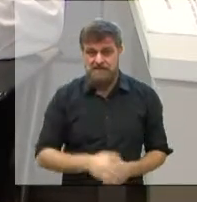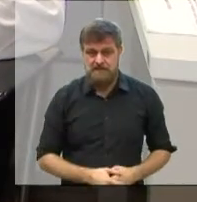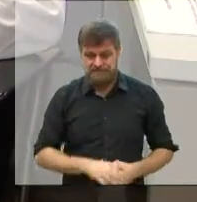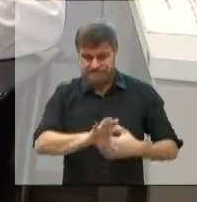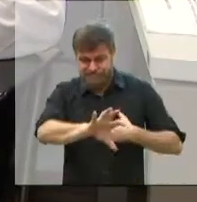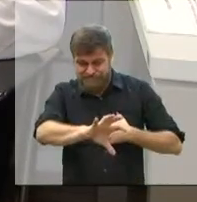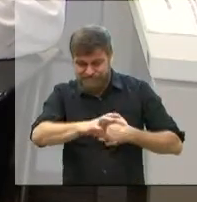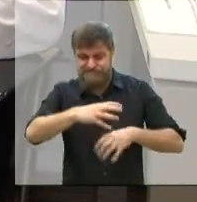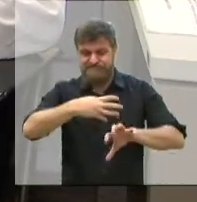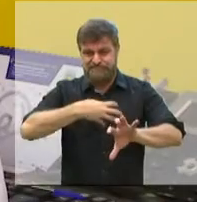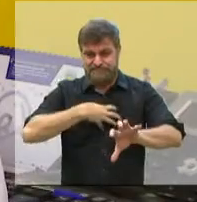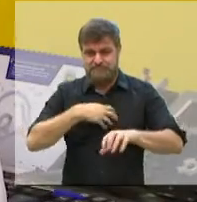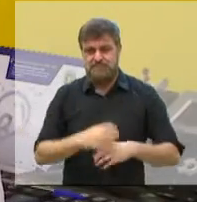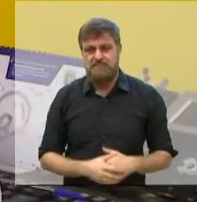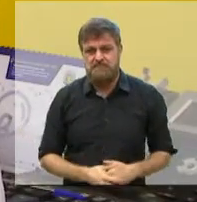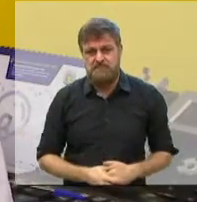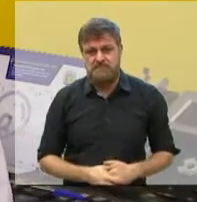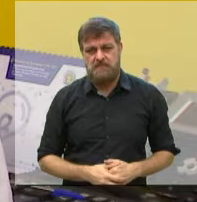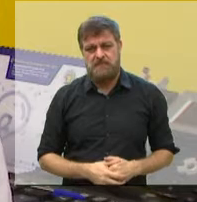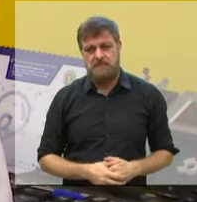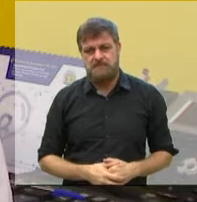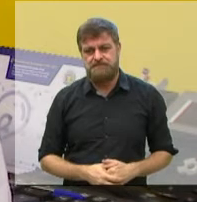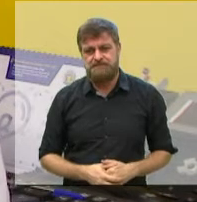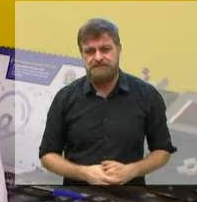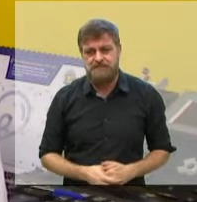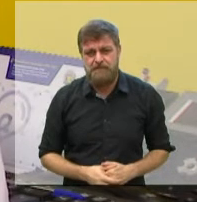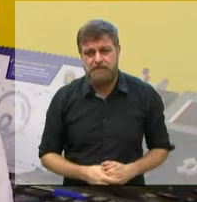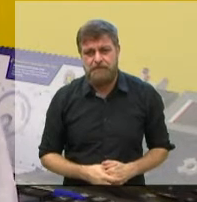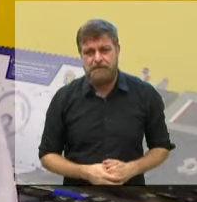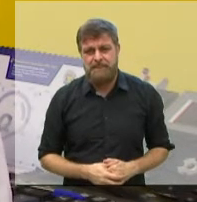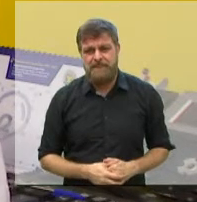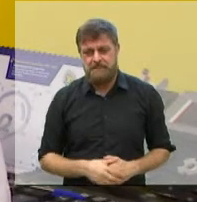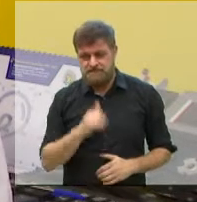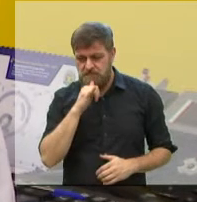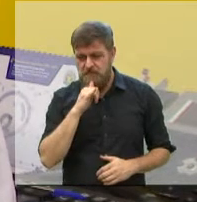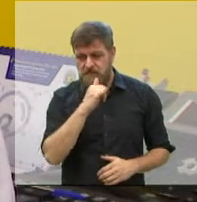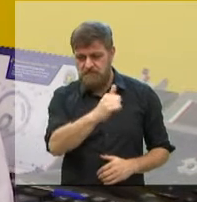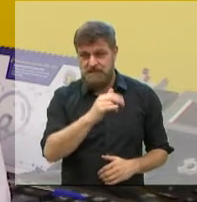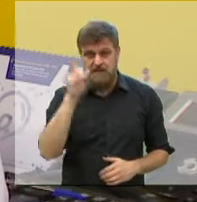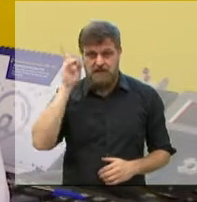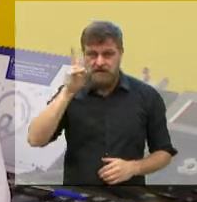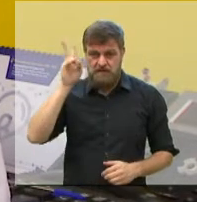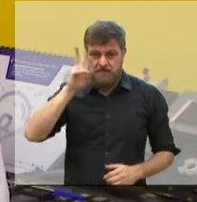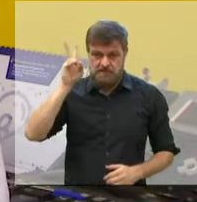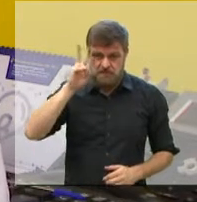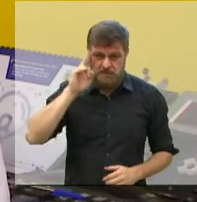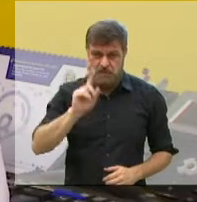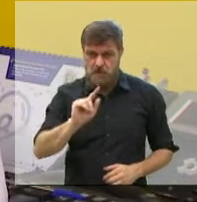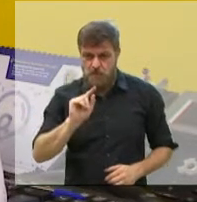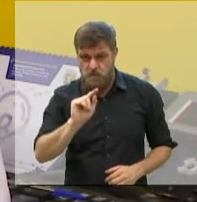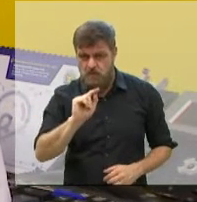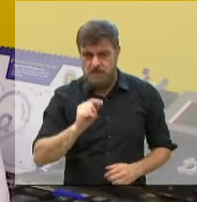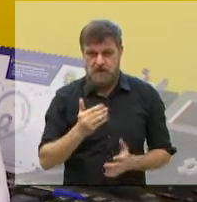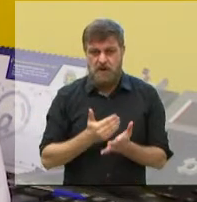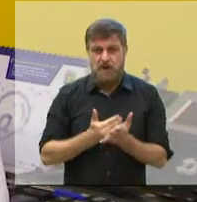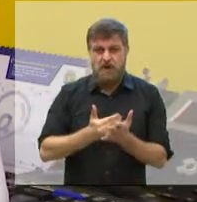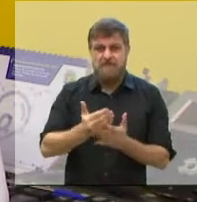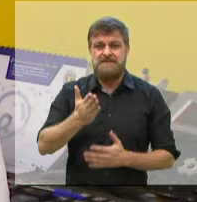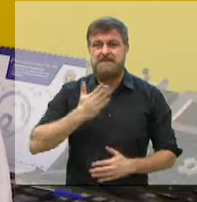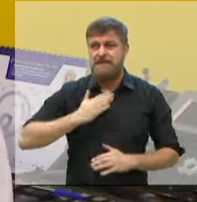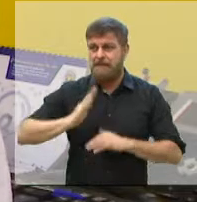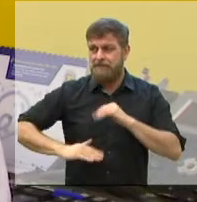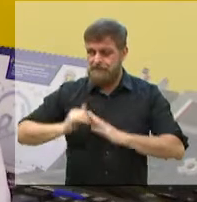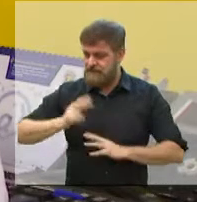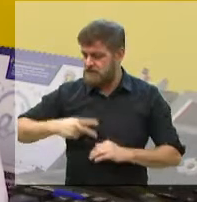tem nenhum tipo de deficiência. Olha, Vi, eu vou falar para você uma história aí que no comecinho do meu mandato